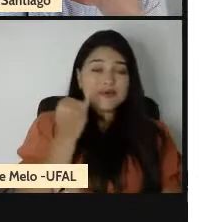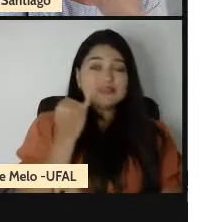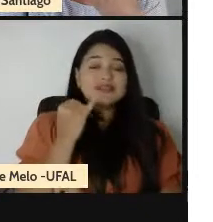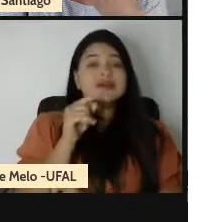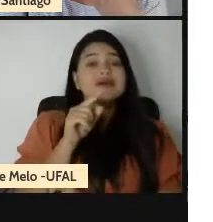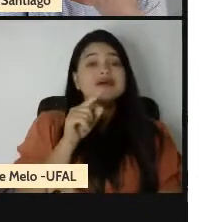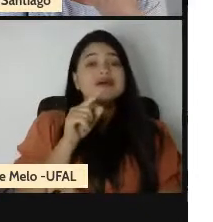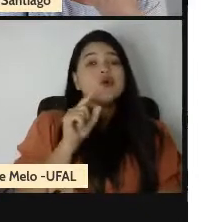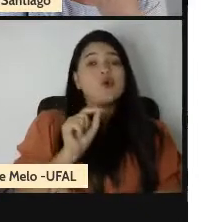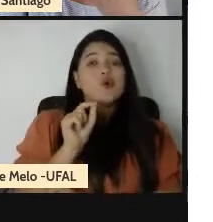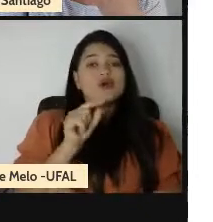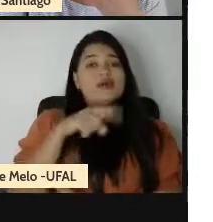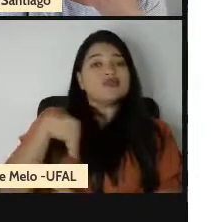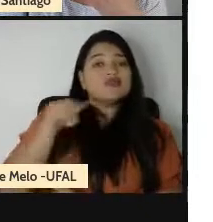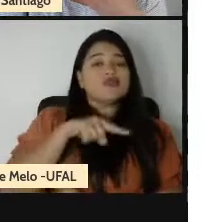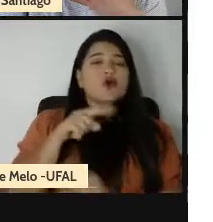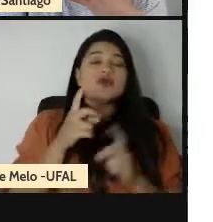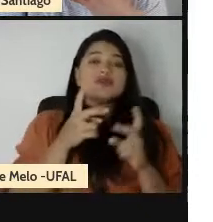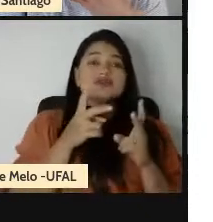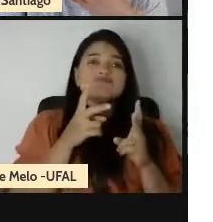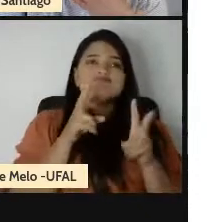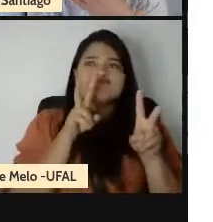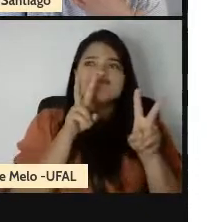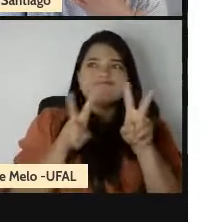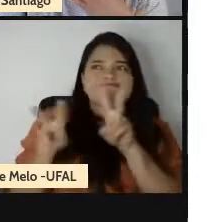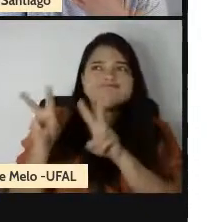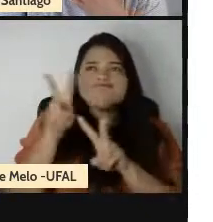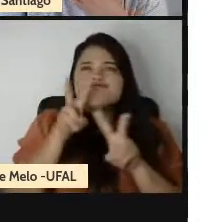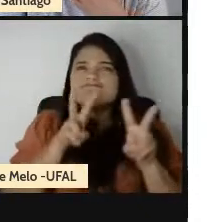gente observar a necessidade